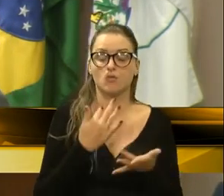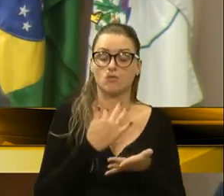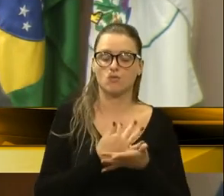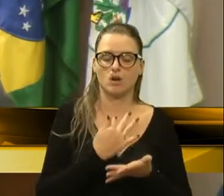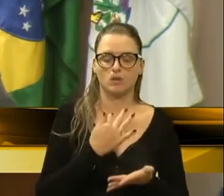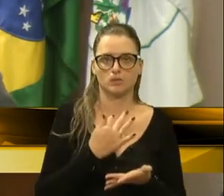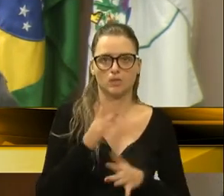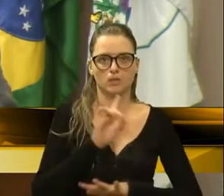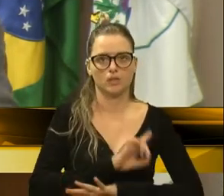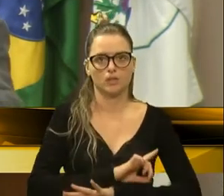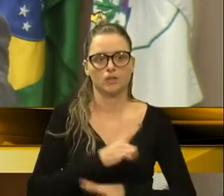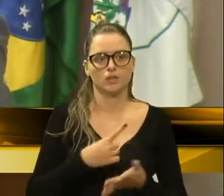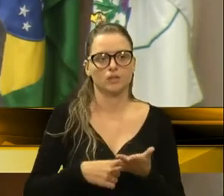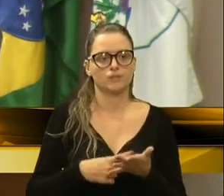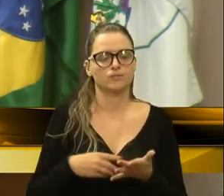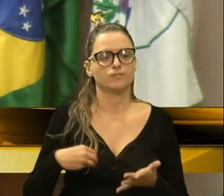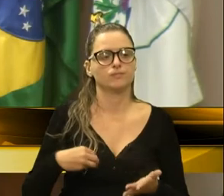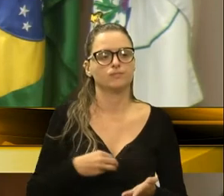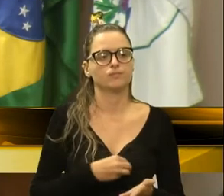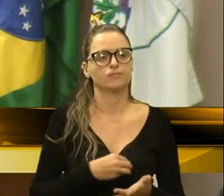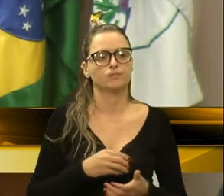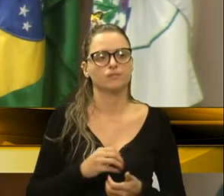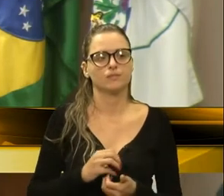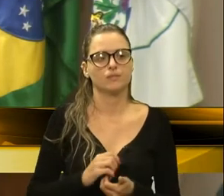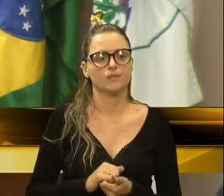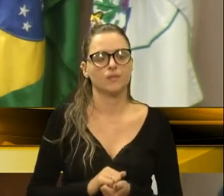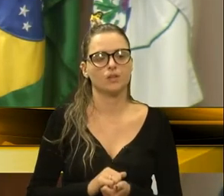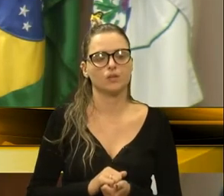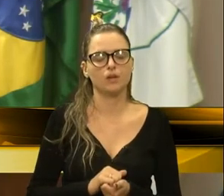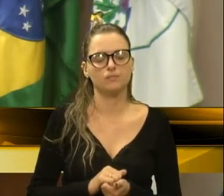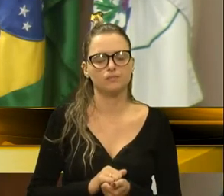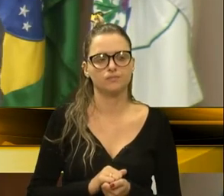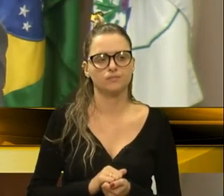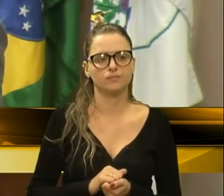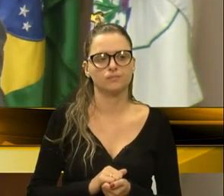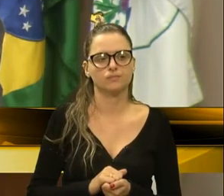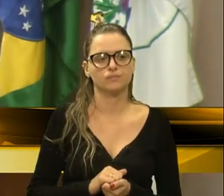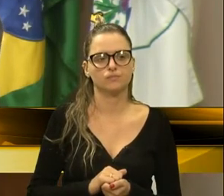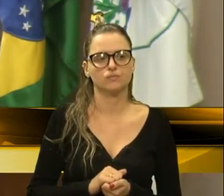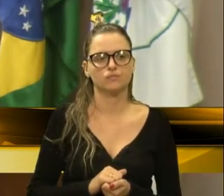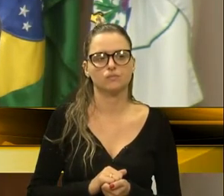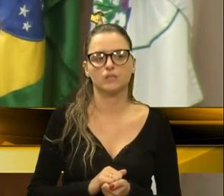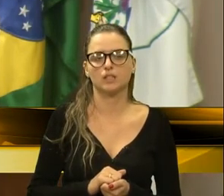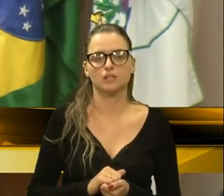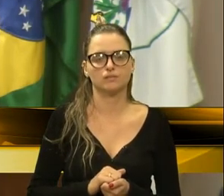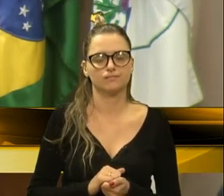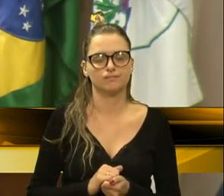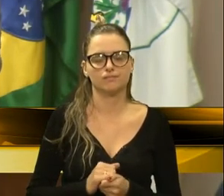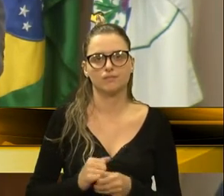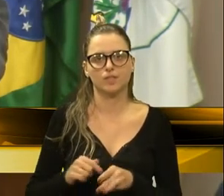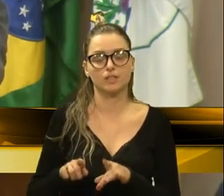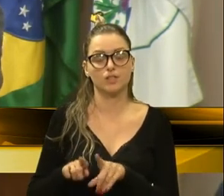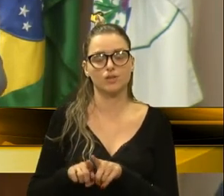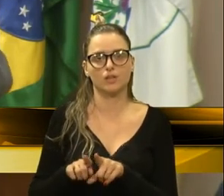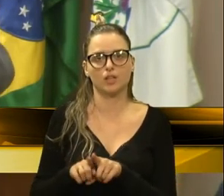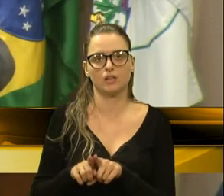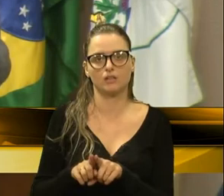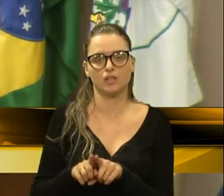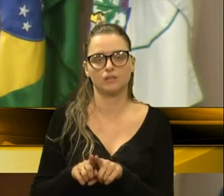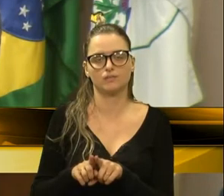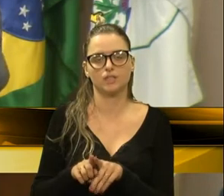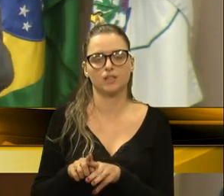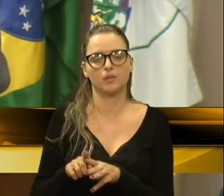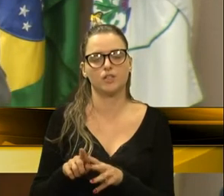faltarem, né, no mínimo que seja cobrado aquele horário do médico, do